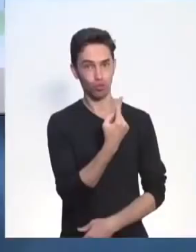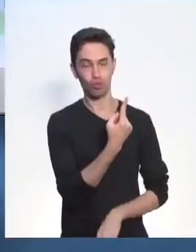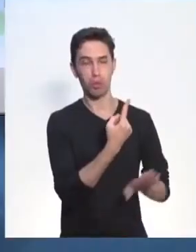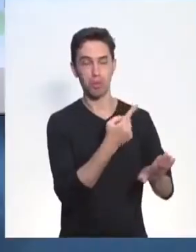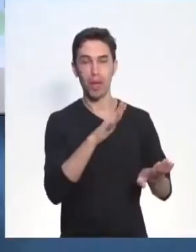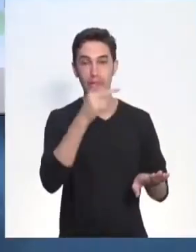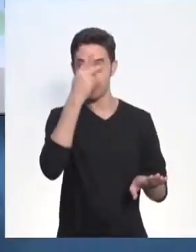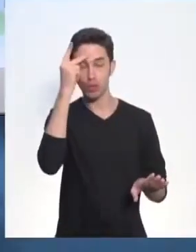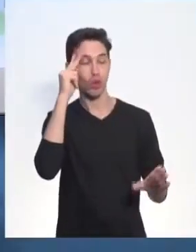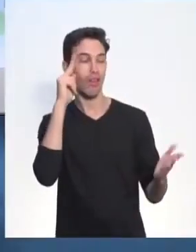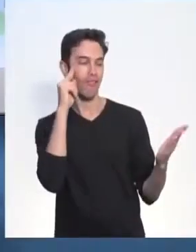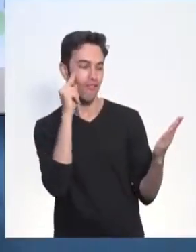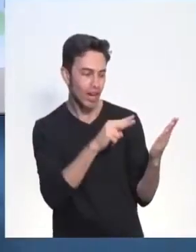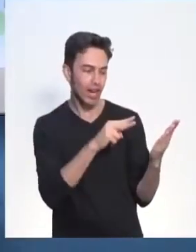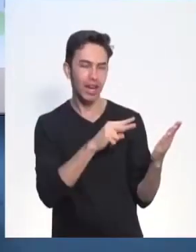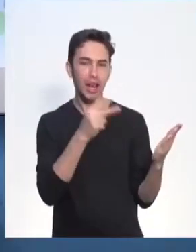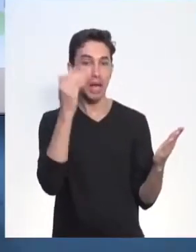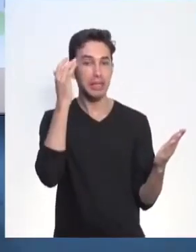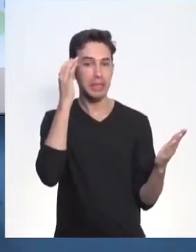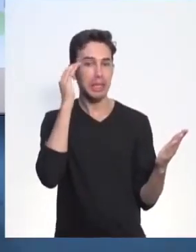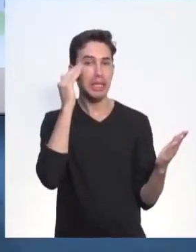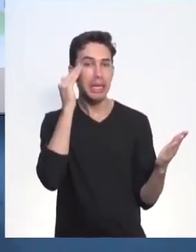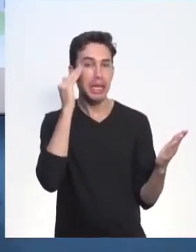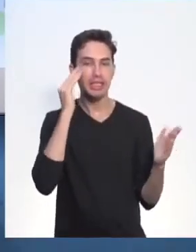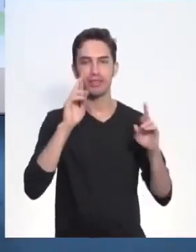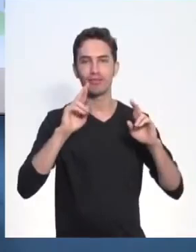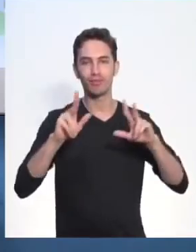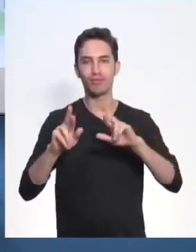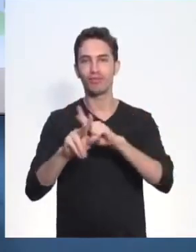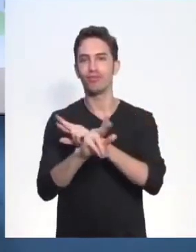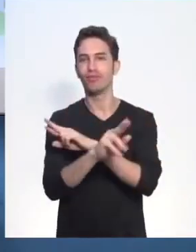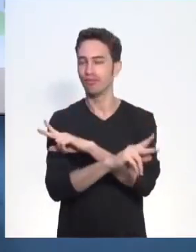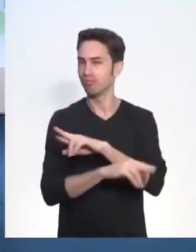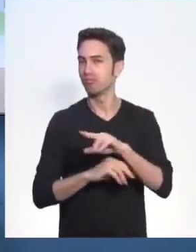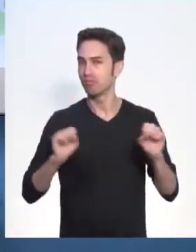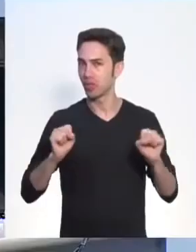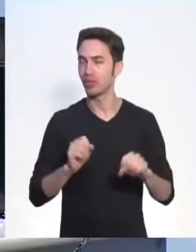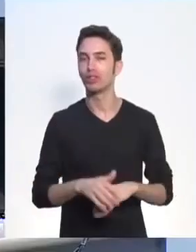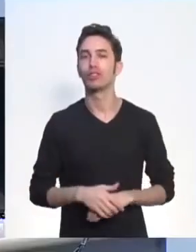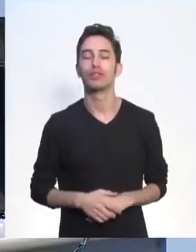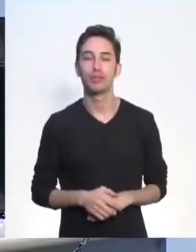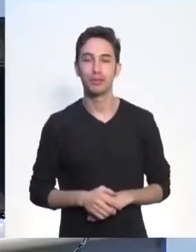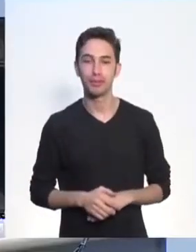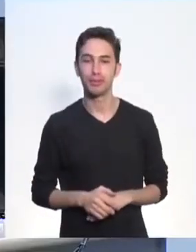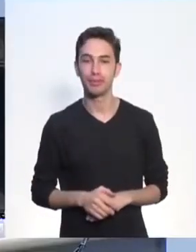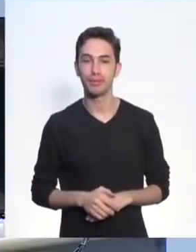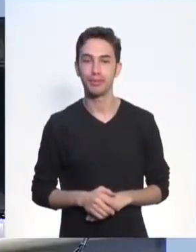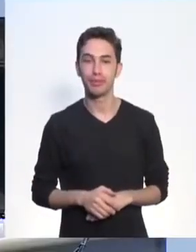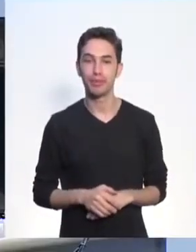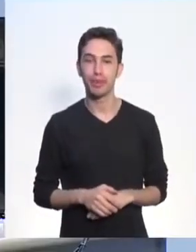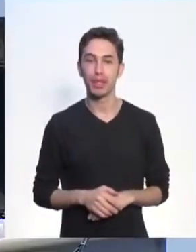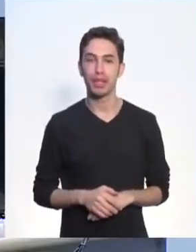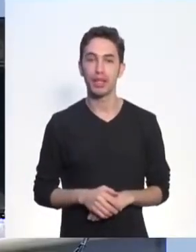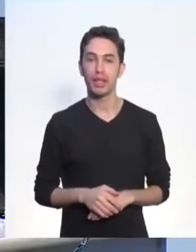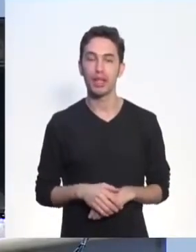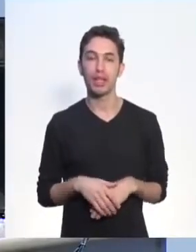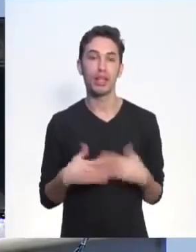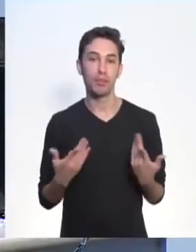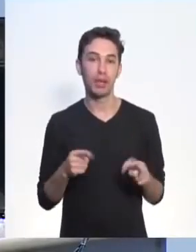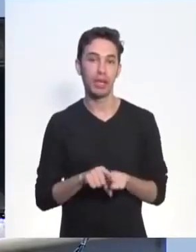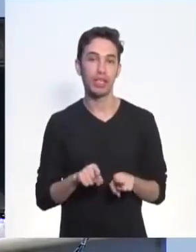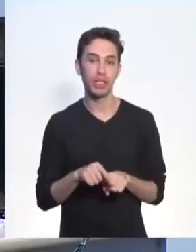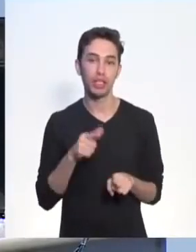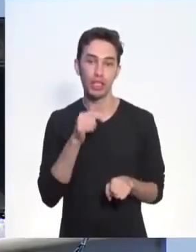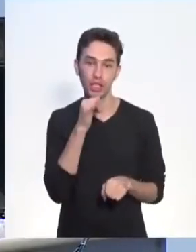não conseguimos chegar numa parte em que havia, a gente vai fazer essa aula, vai continuar essa aula depois, em que havia